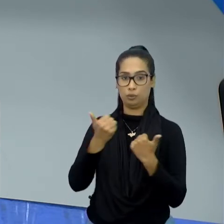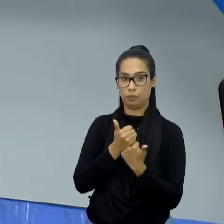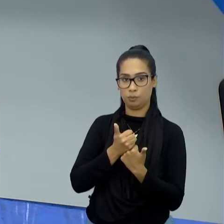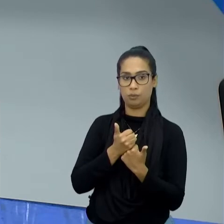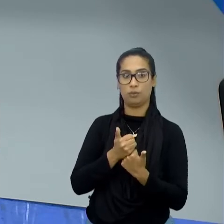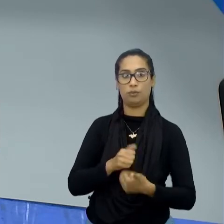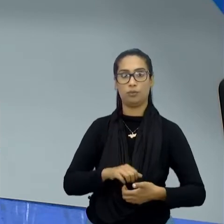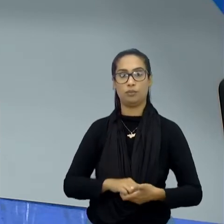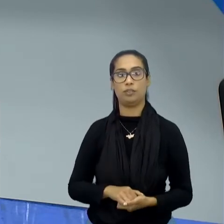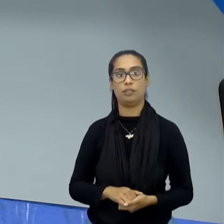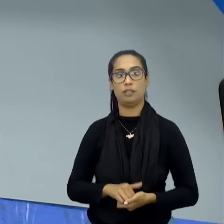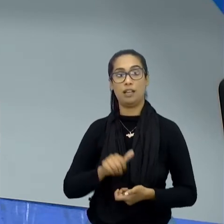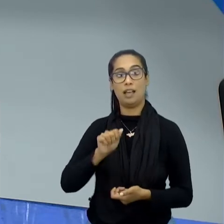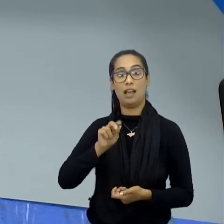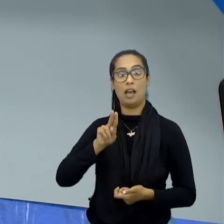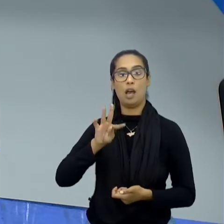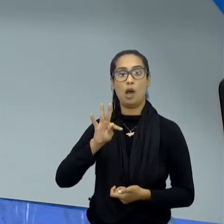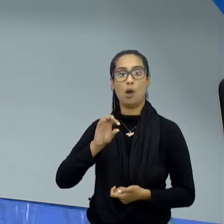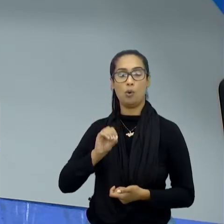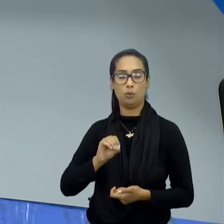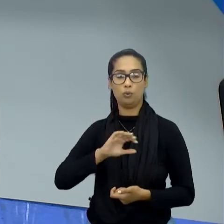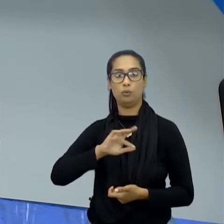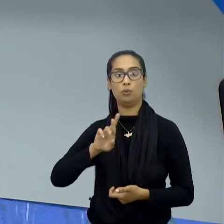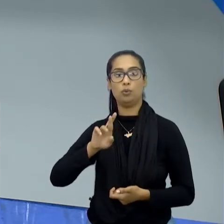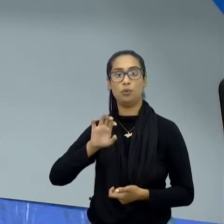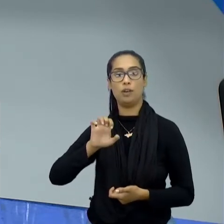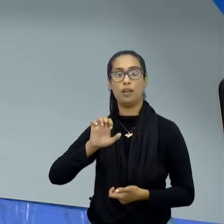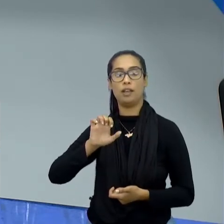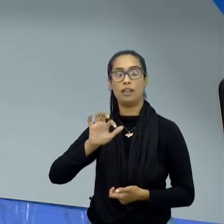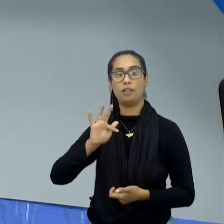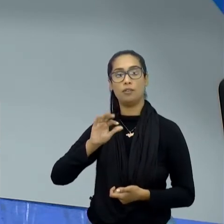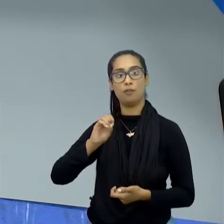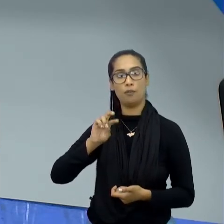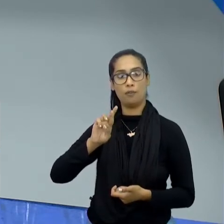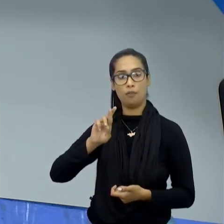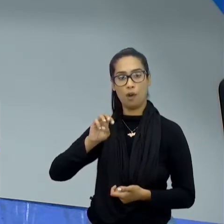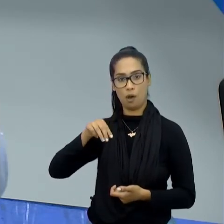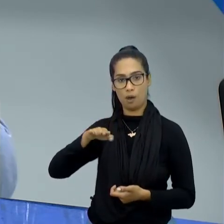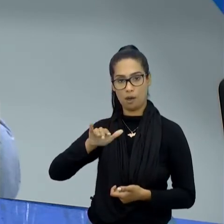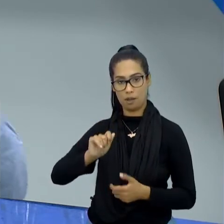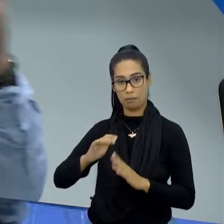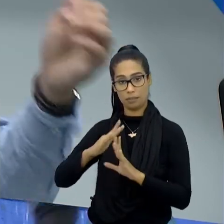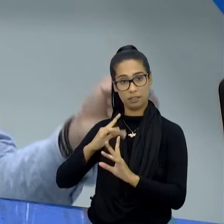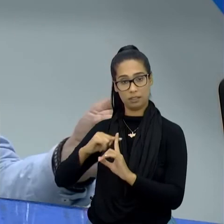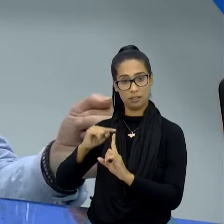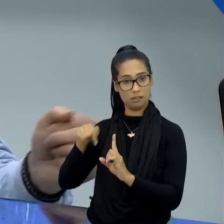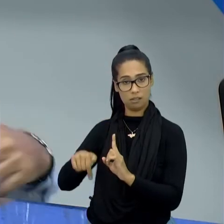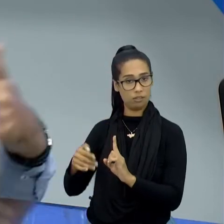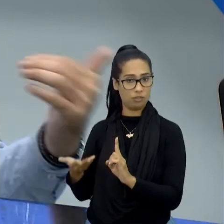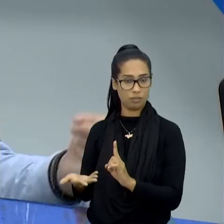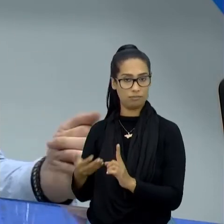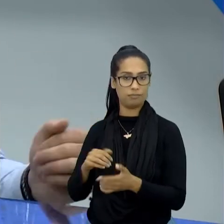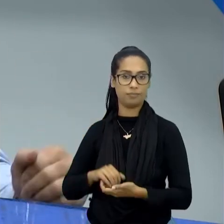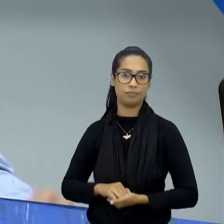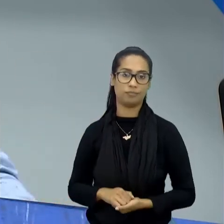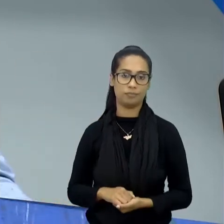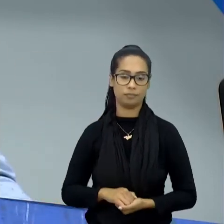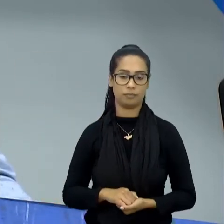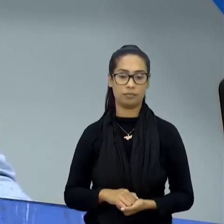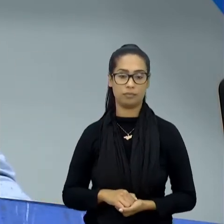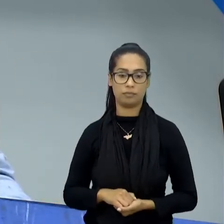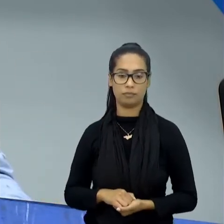a autorreforma da igreja. Então, quando é a pessoa que já está no poder. Outro exemplo, você que mexe